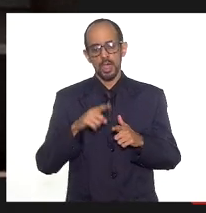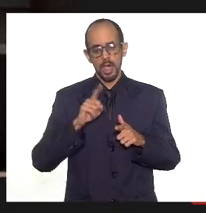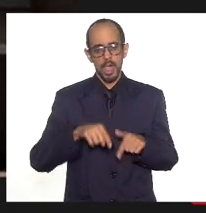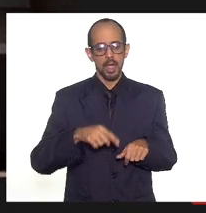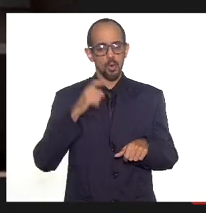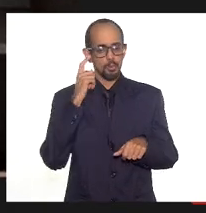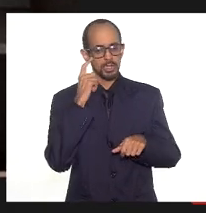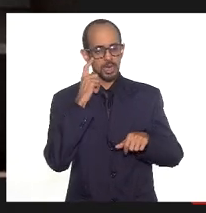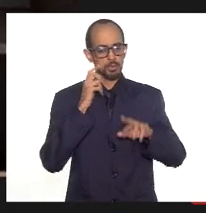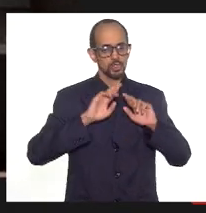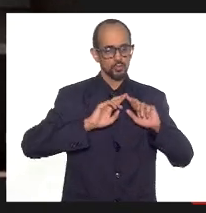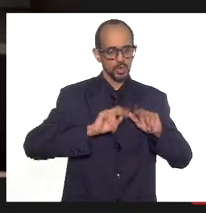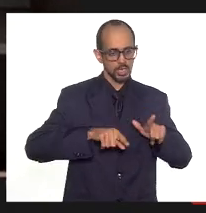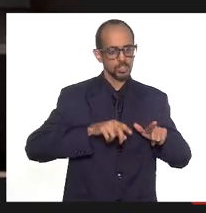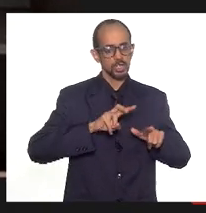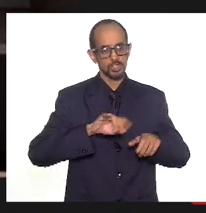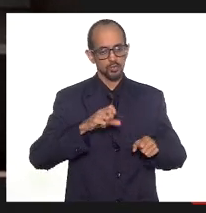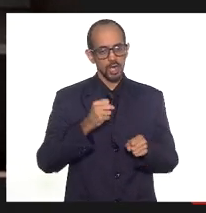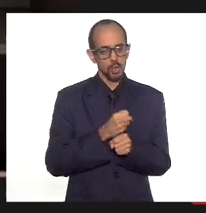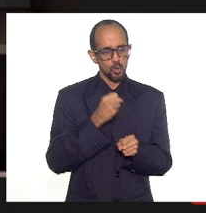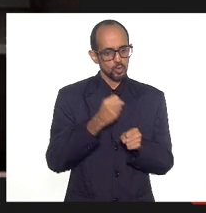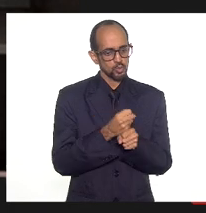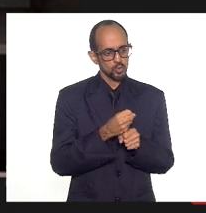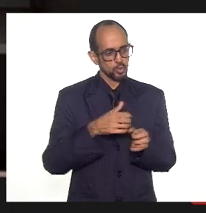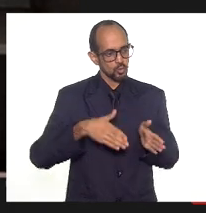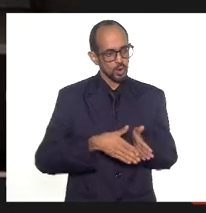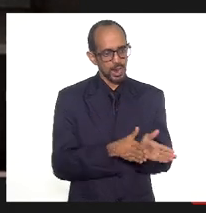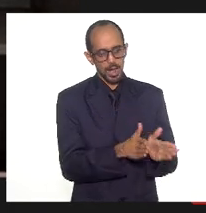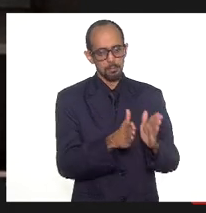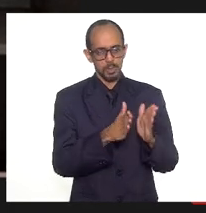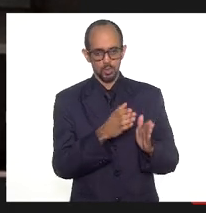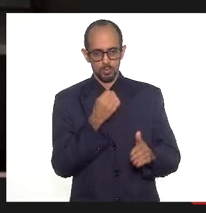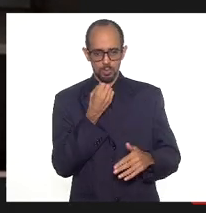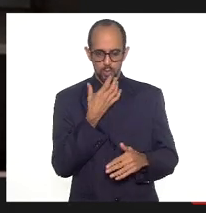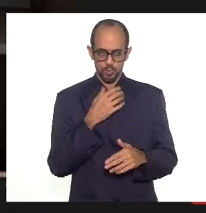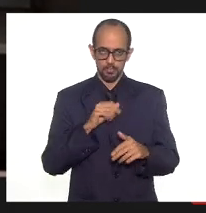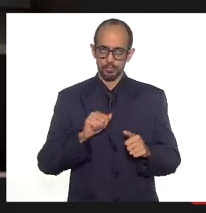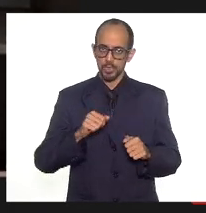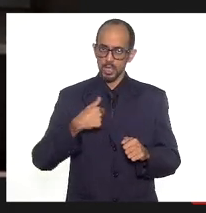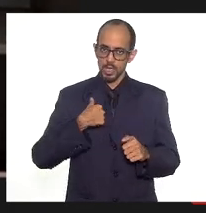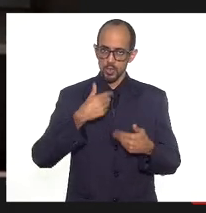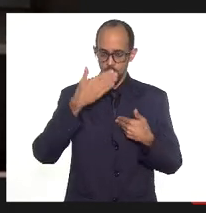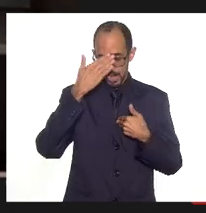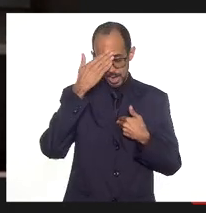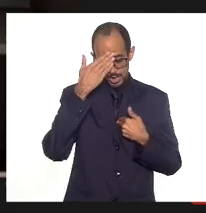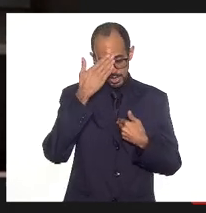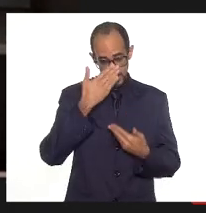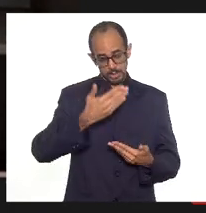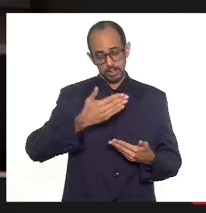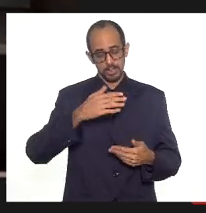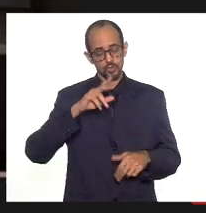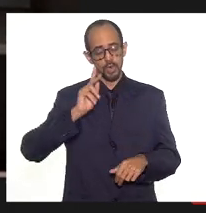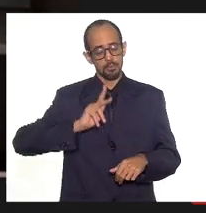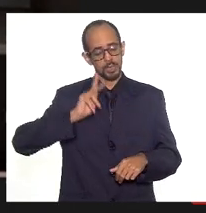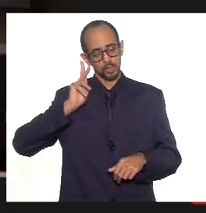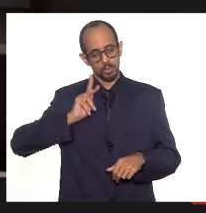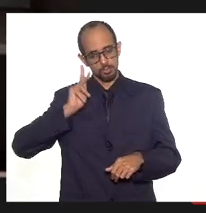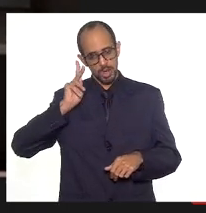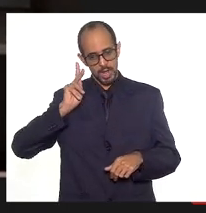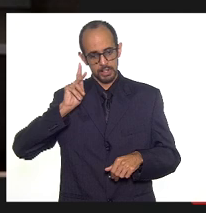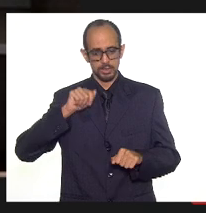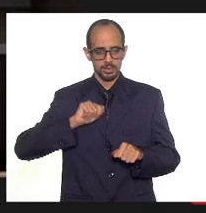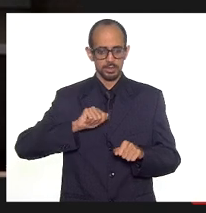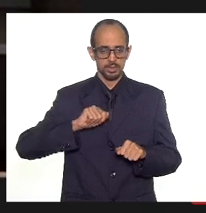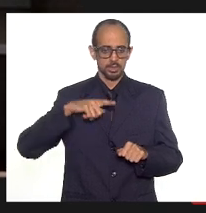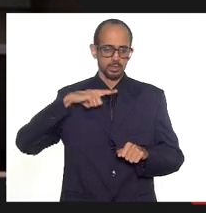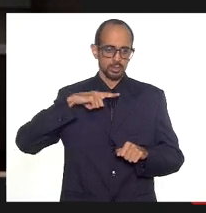nós vamos construir um bom caminho, né, para todos. Então, eu desde já agradeço, né, a Petrobras realmente tem